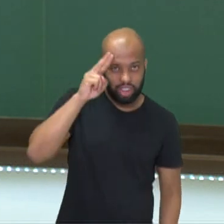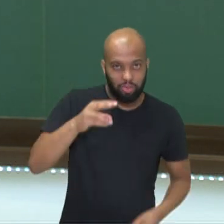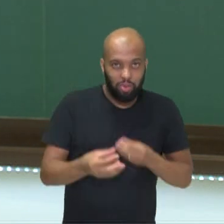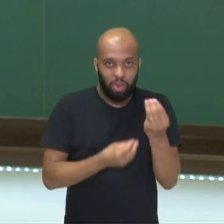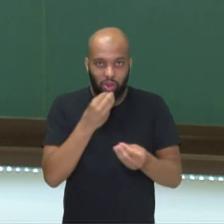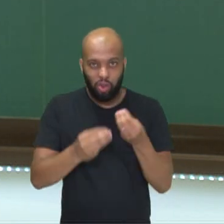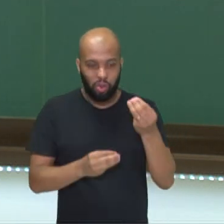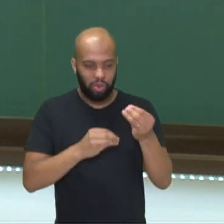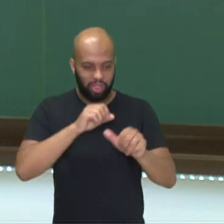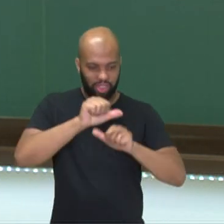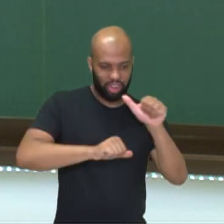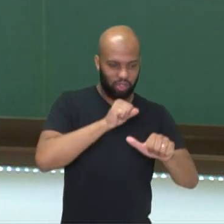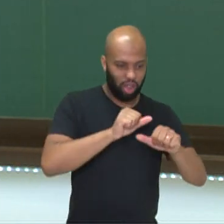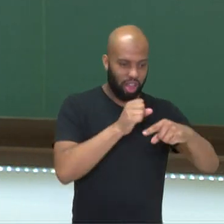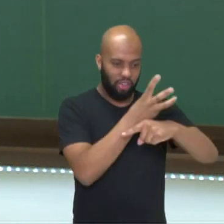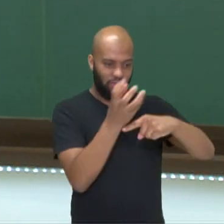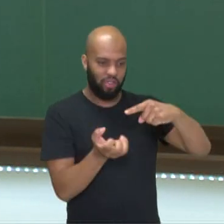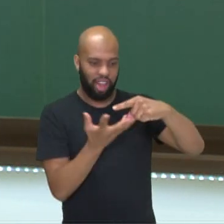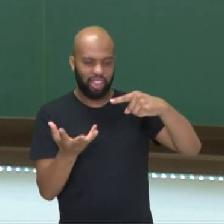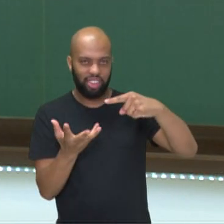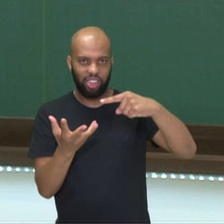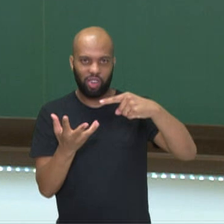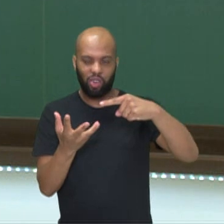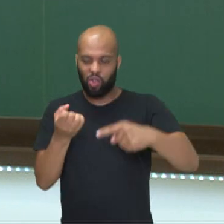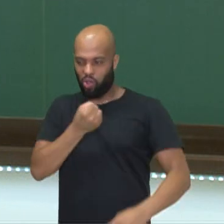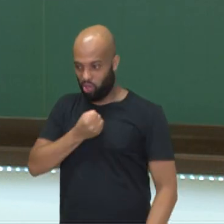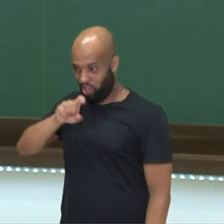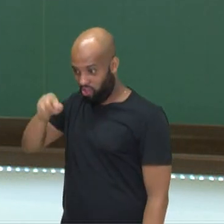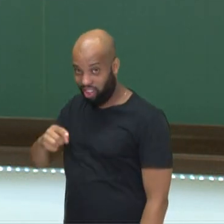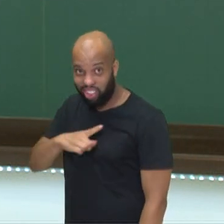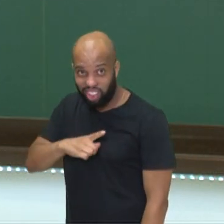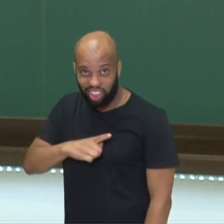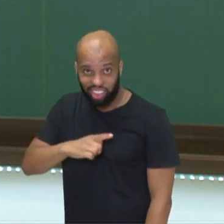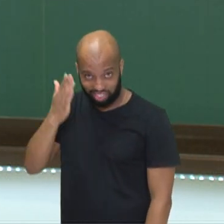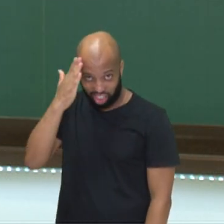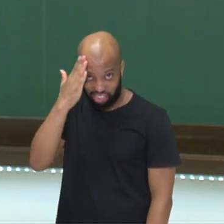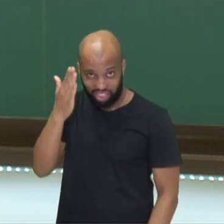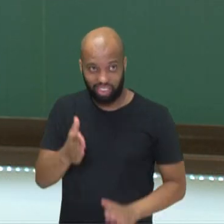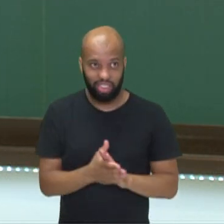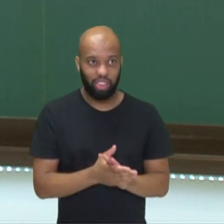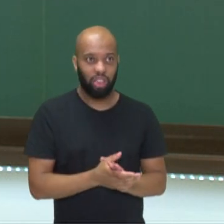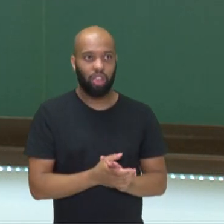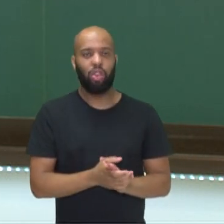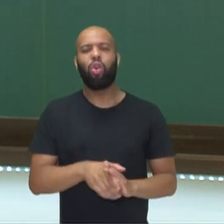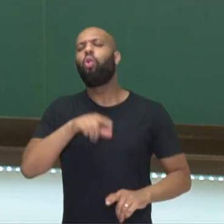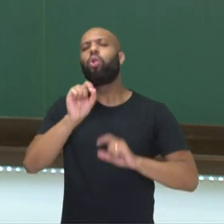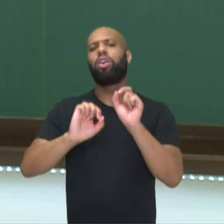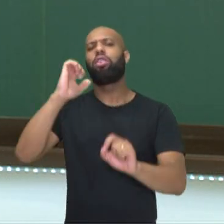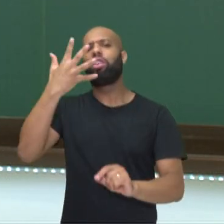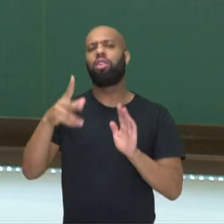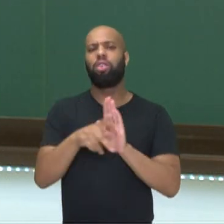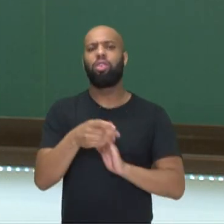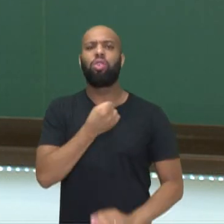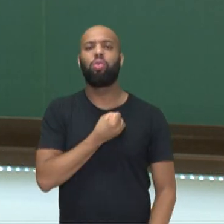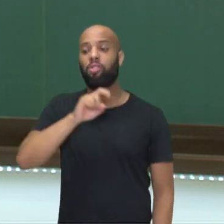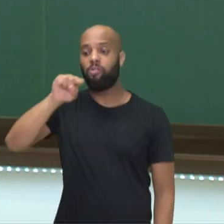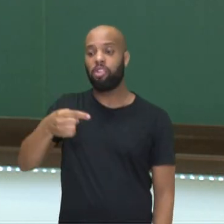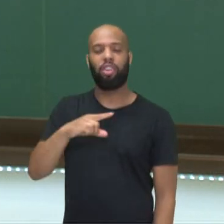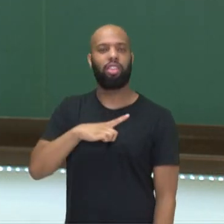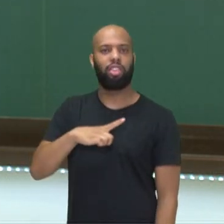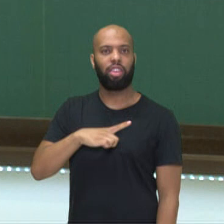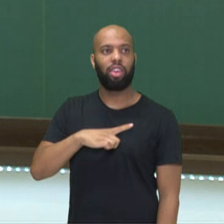transformamos fração em decimal? Vamos recordar. O que ocorre na transformação em decimal? Eu quero